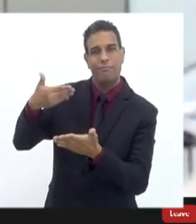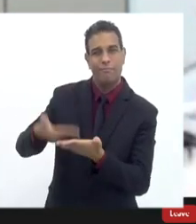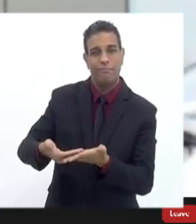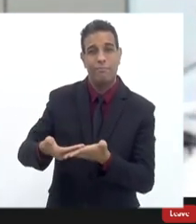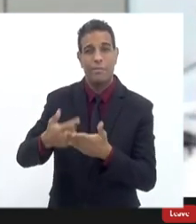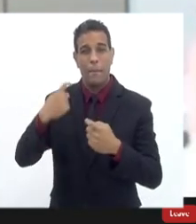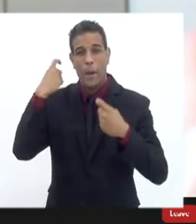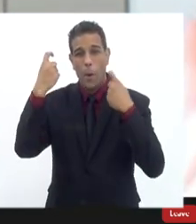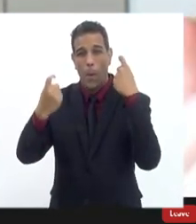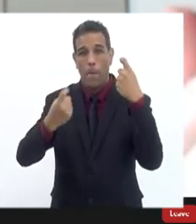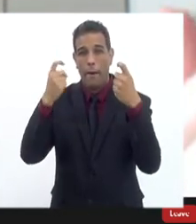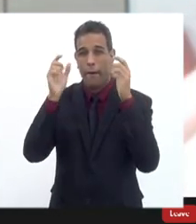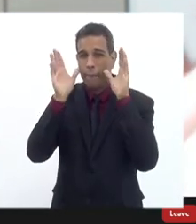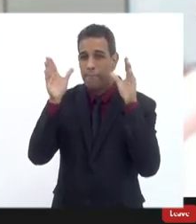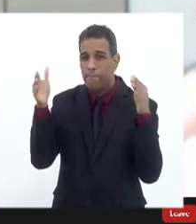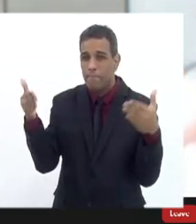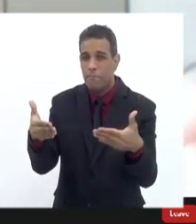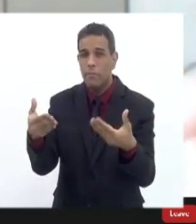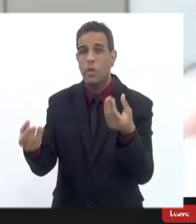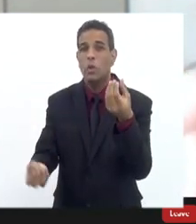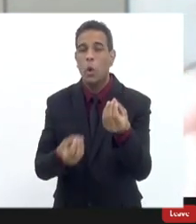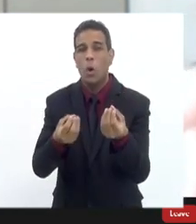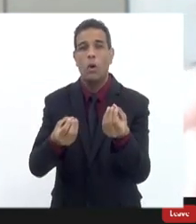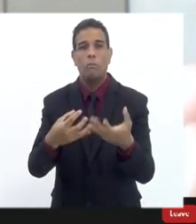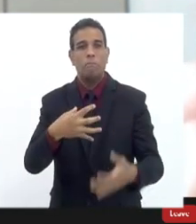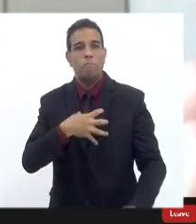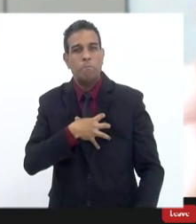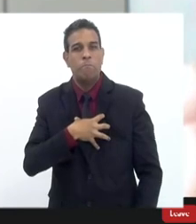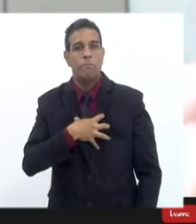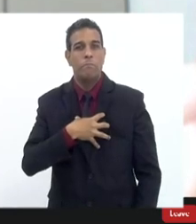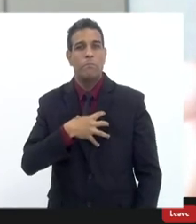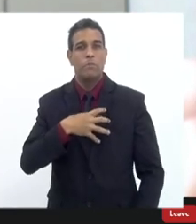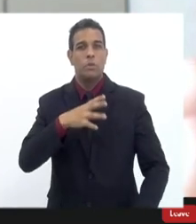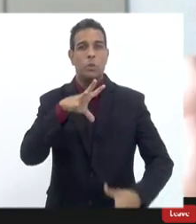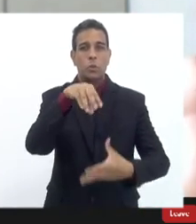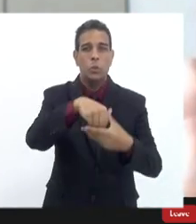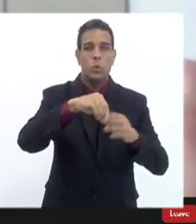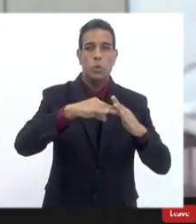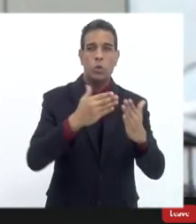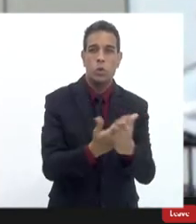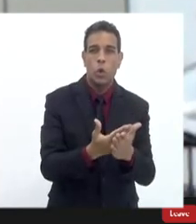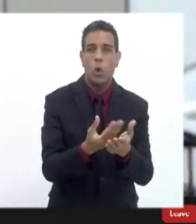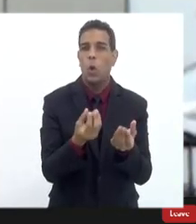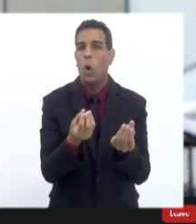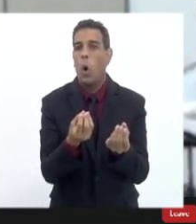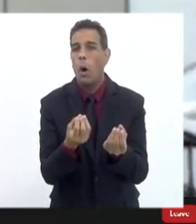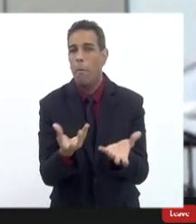muita preocupação, as condições de educação no estado do Rio de Janeiro.